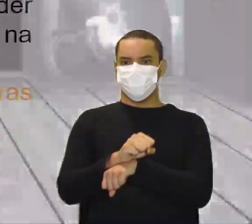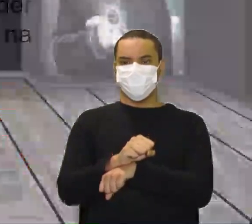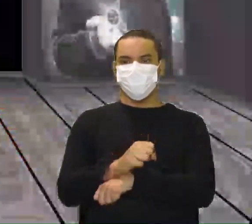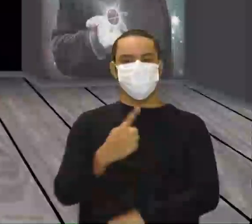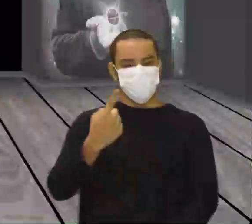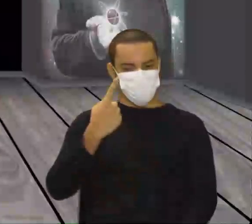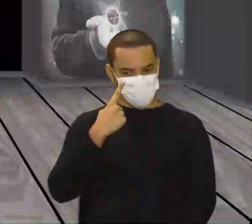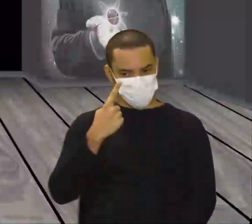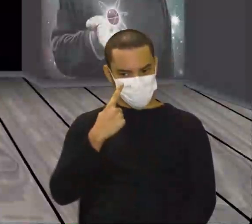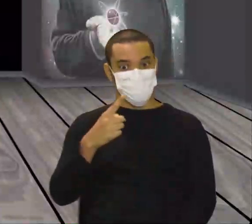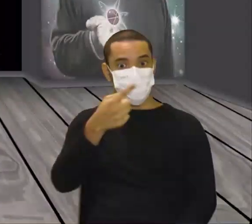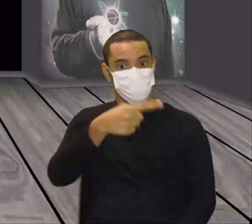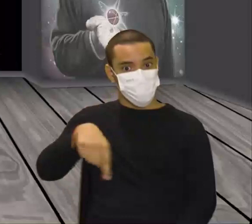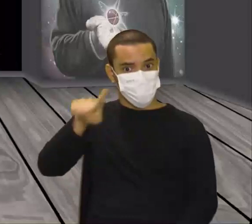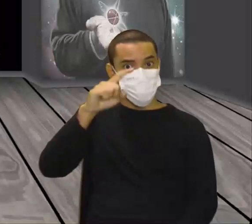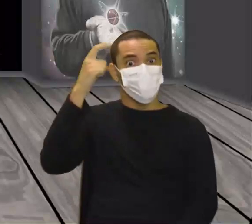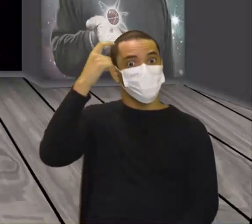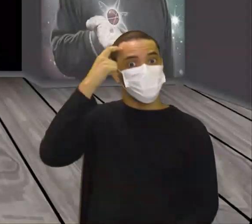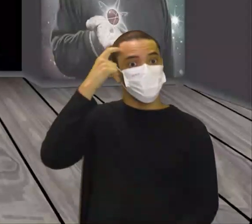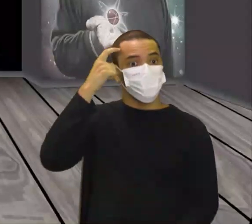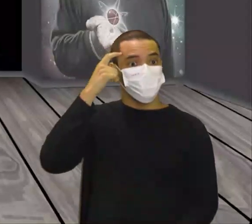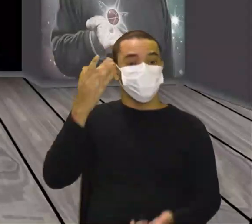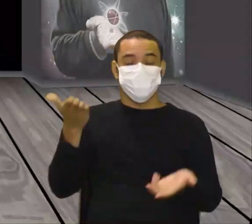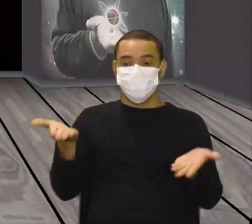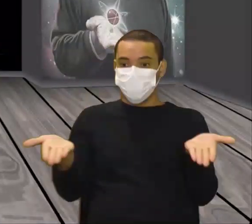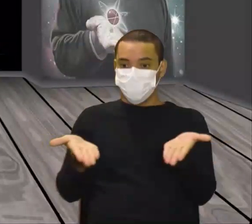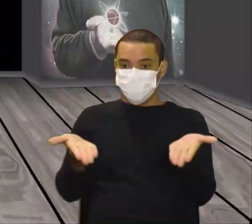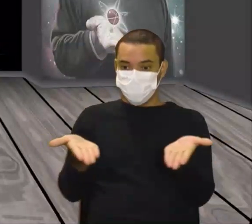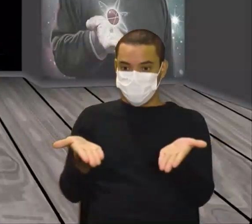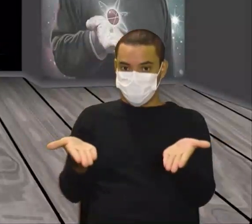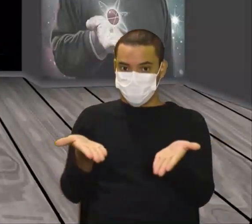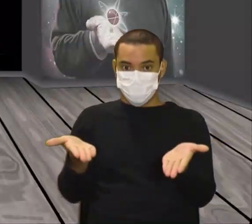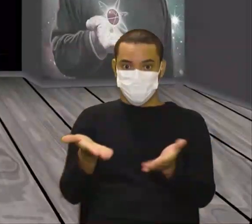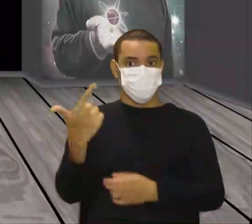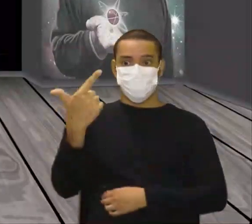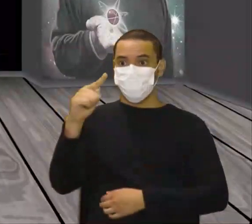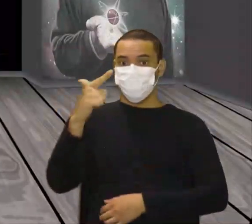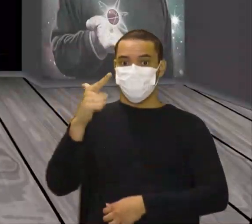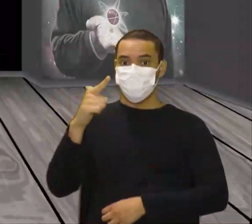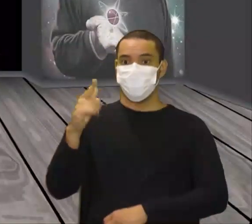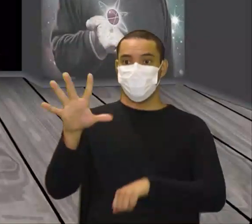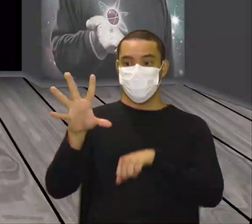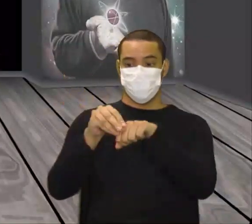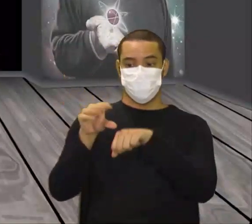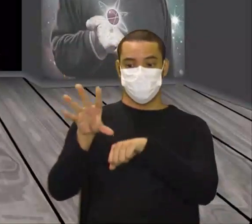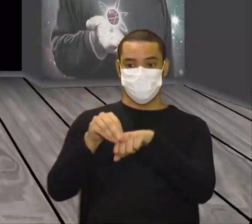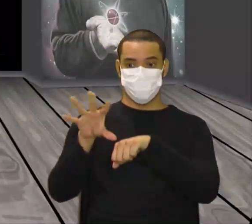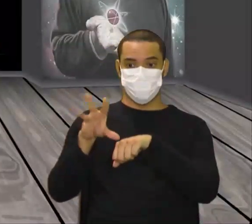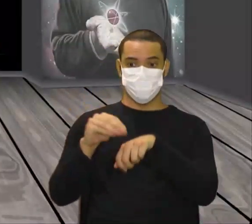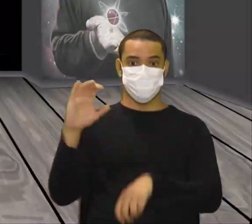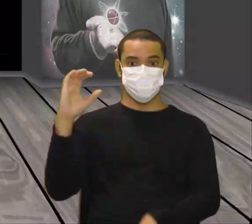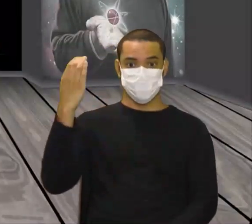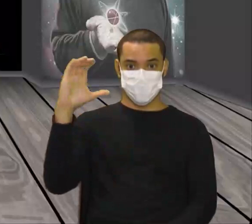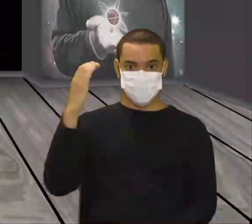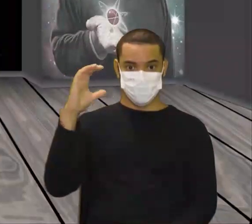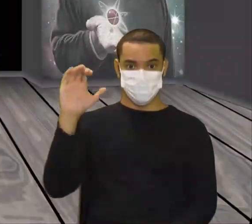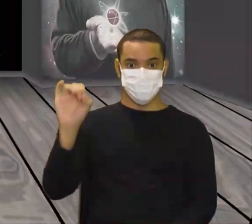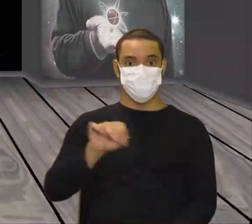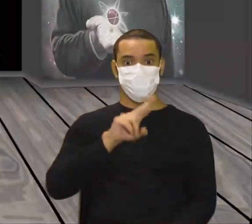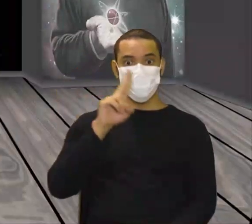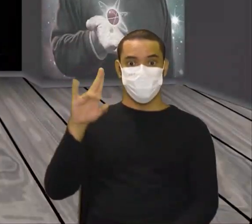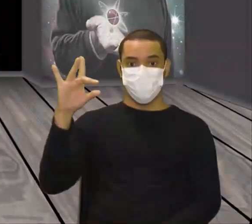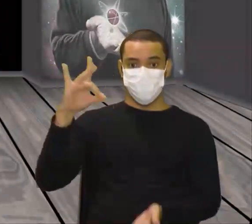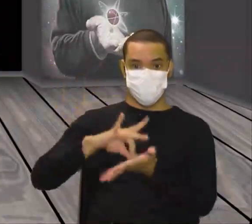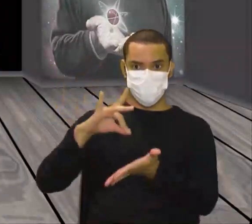Pessoal, olha só, se você for pensar hoje, se você não tiver um conhecimento científico, ou na realidade